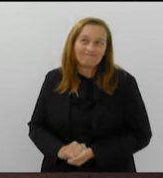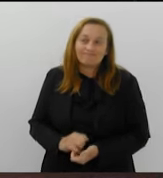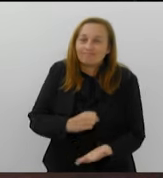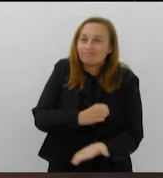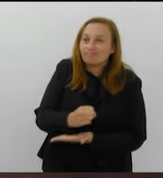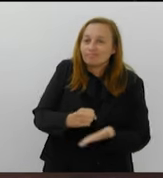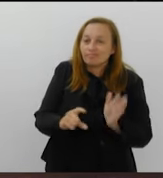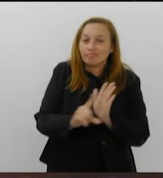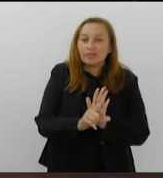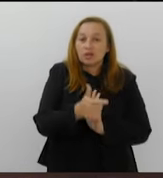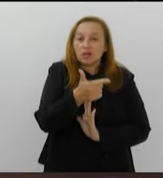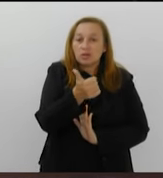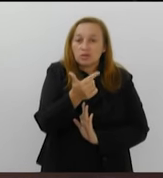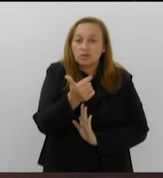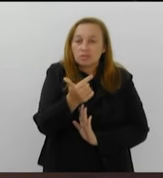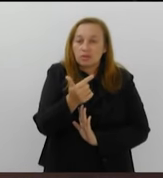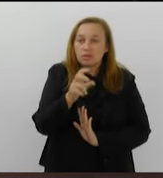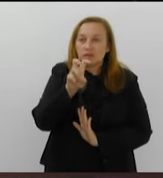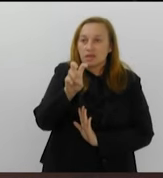Lei